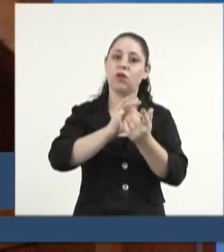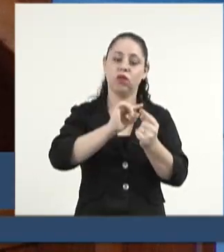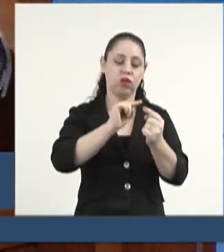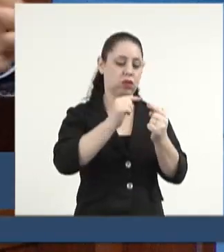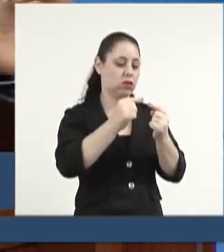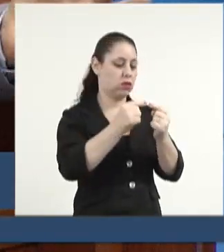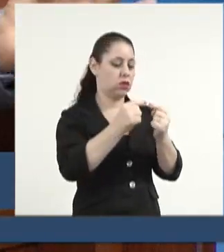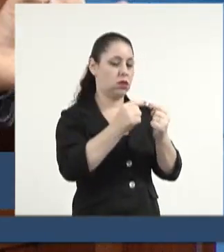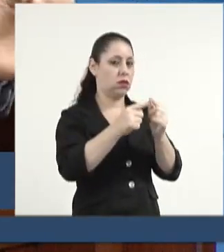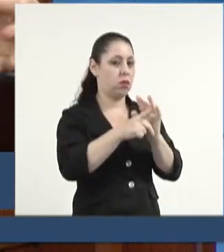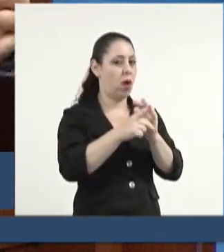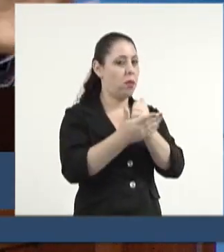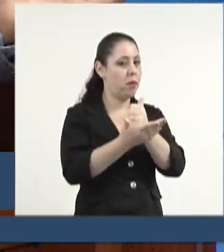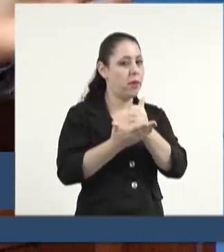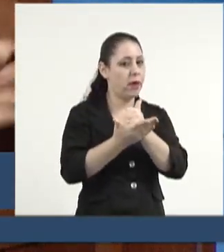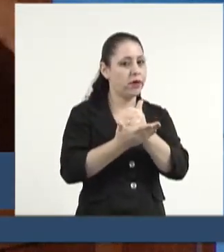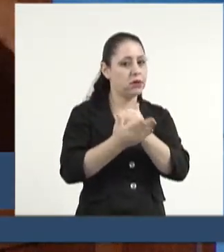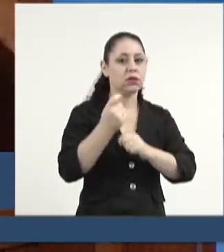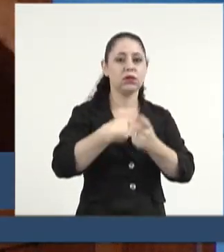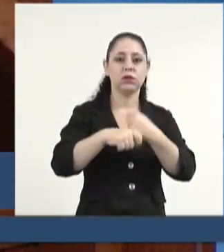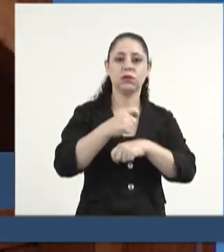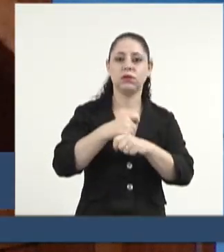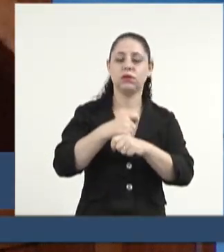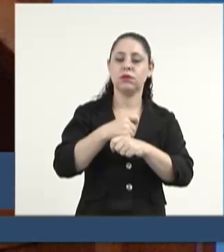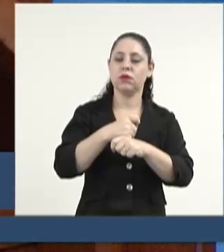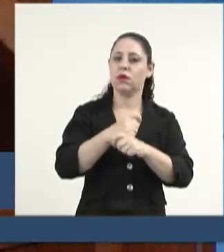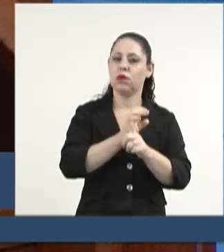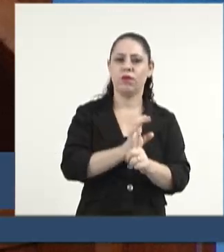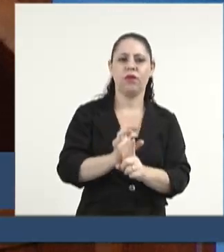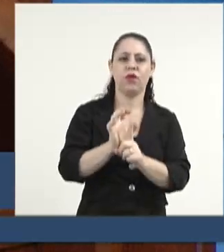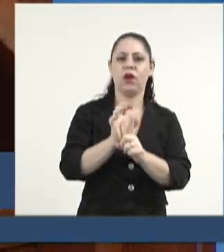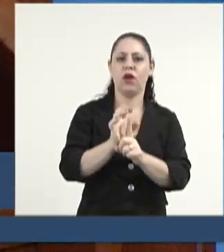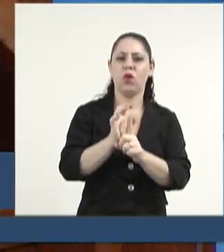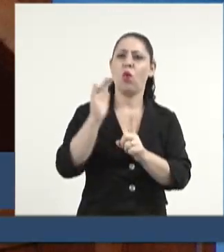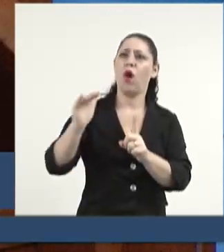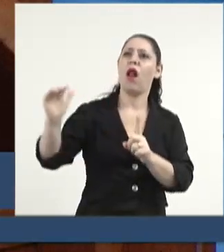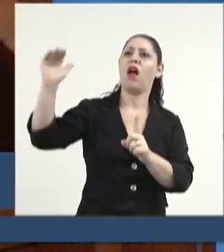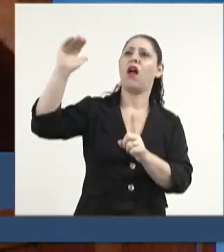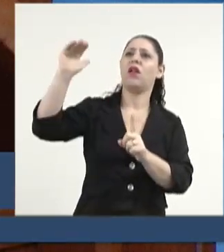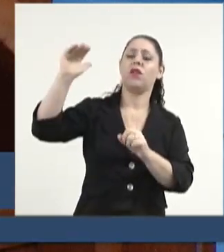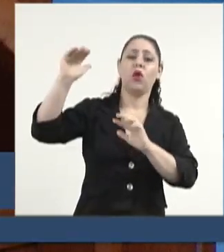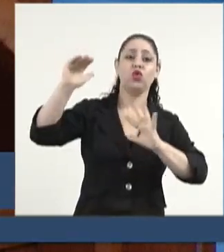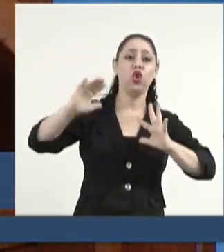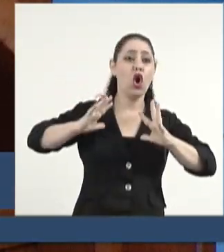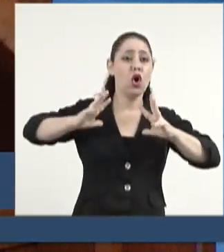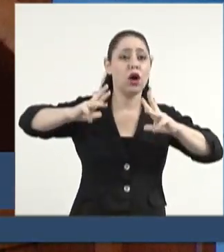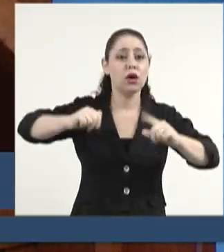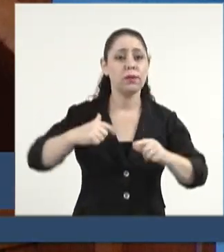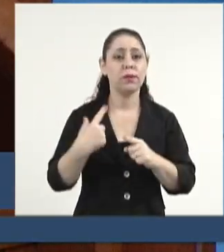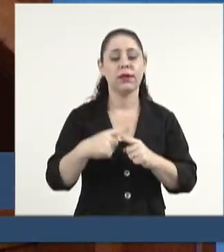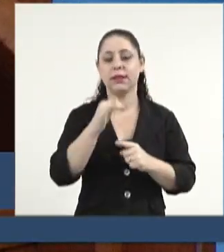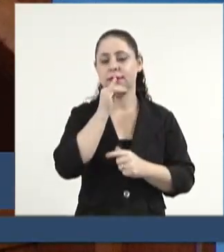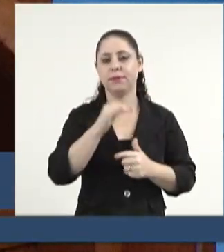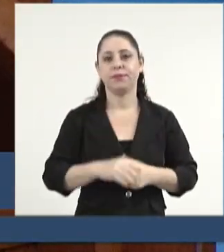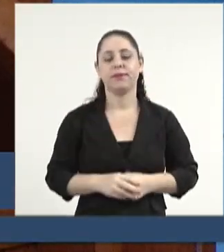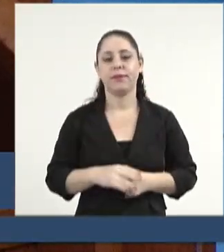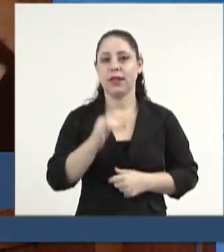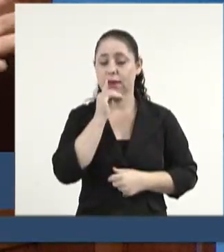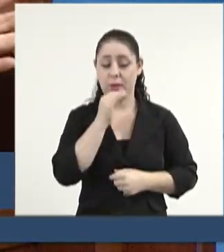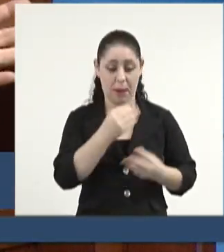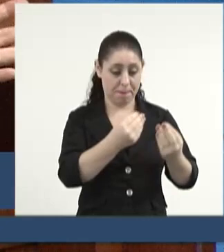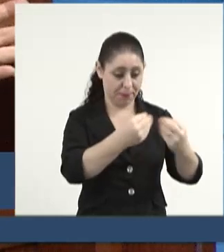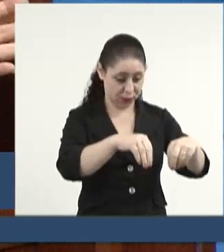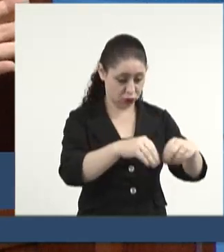voltada pela base, pela economia, que não afeta o grande, afeta todos, porque a hora que você afetou, né,